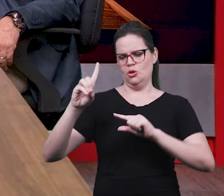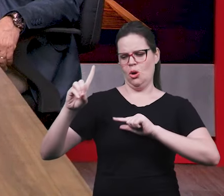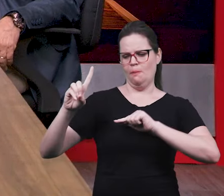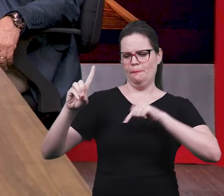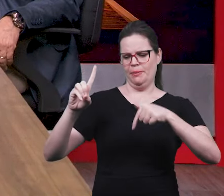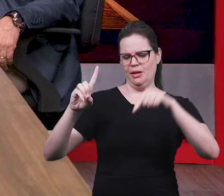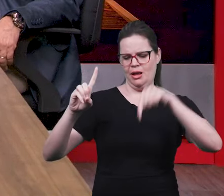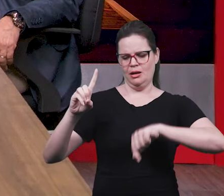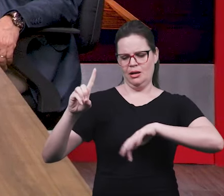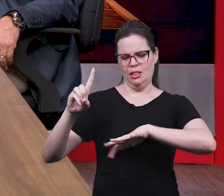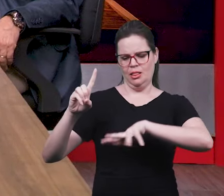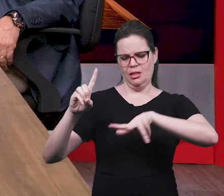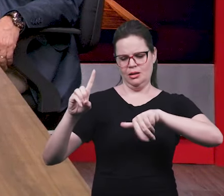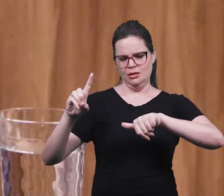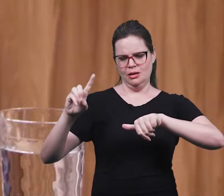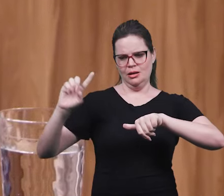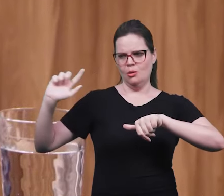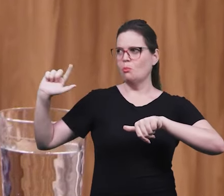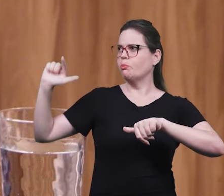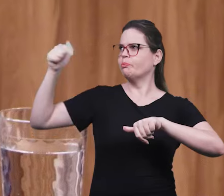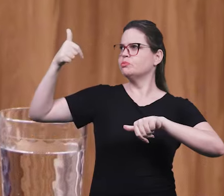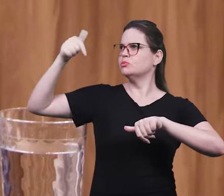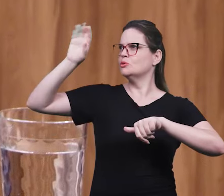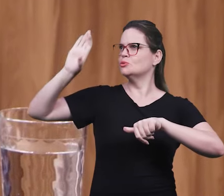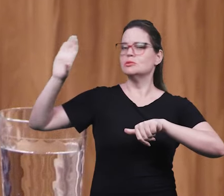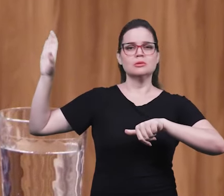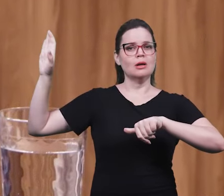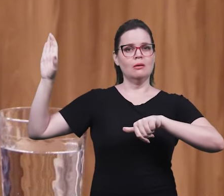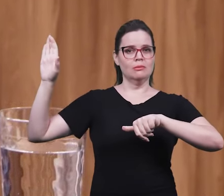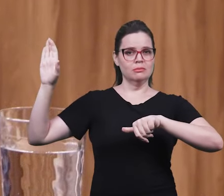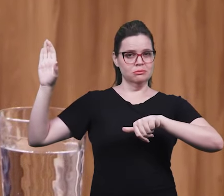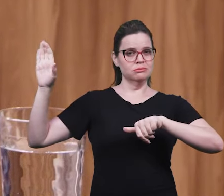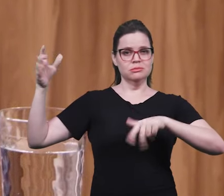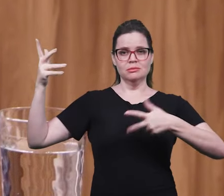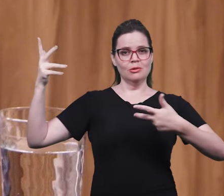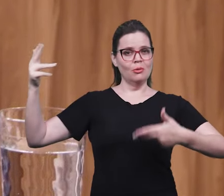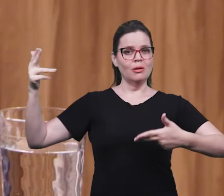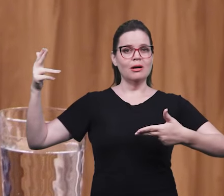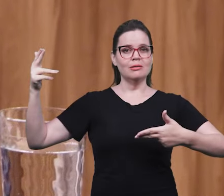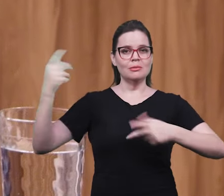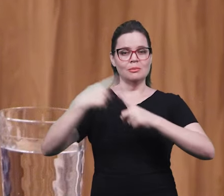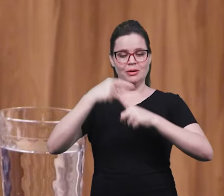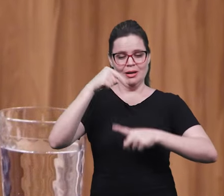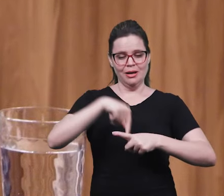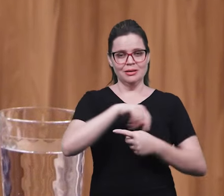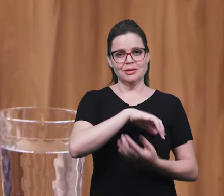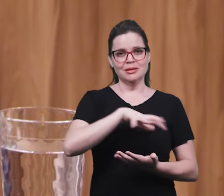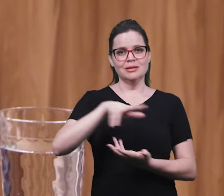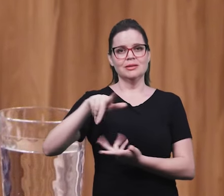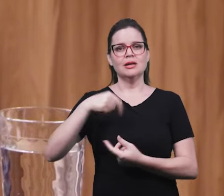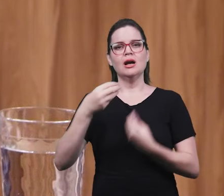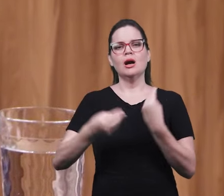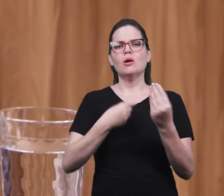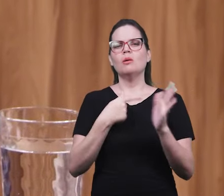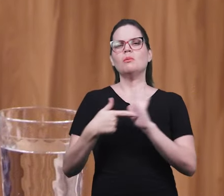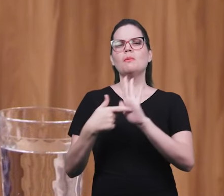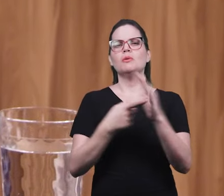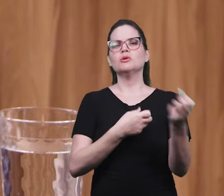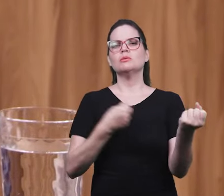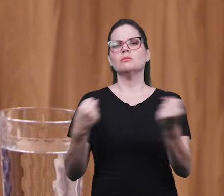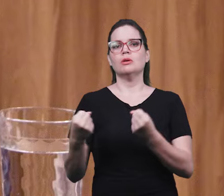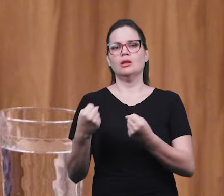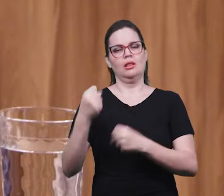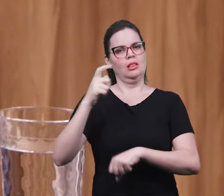obra criadora quanto na obra redentora, né? Por quê? Porque na obra criadora, onde é que está o poder de Deus? Está na